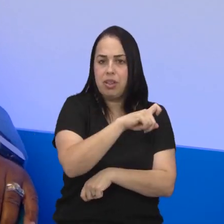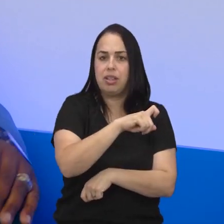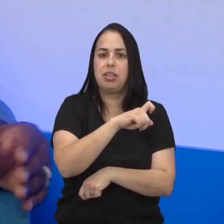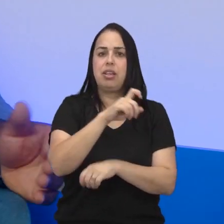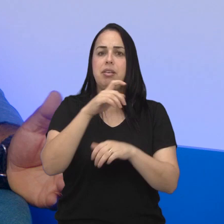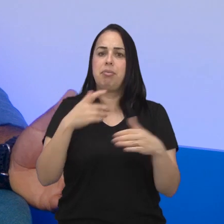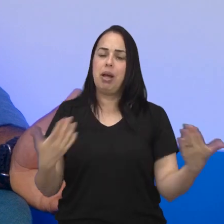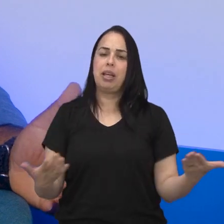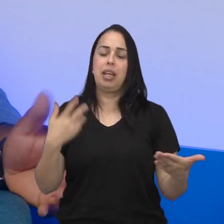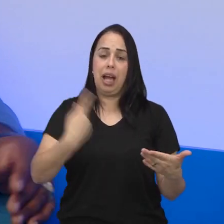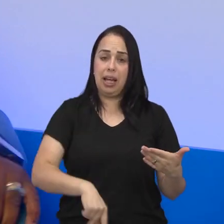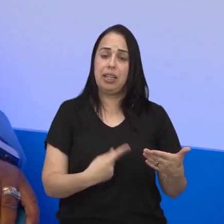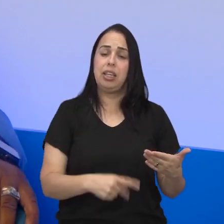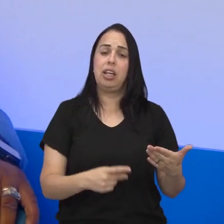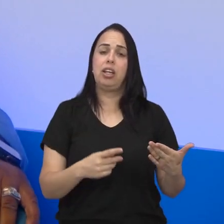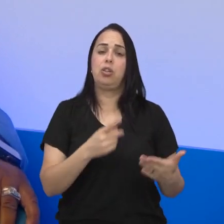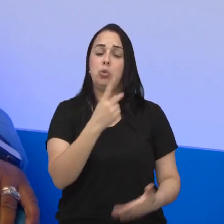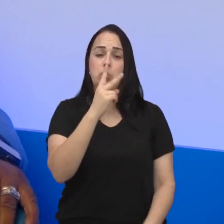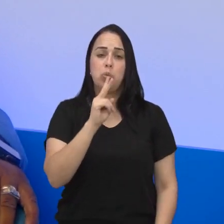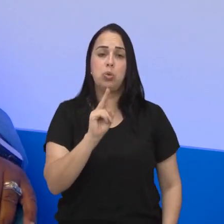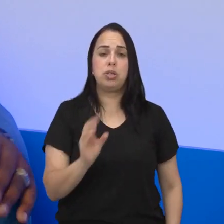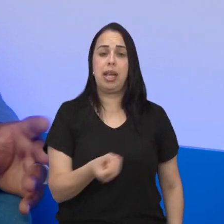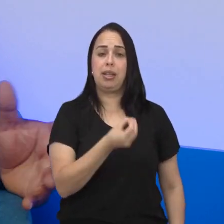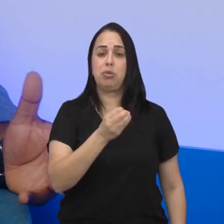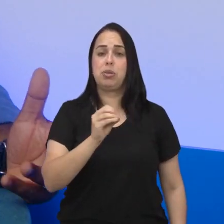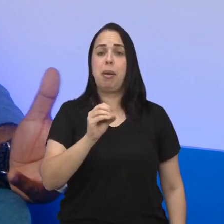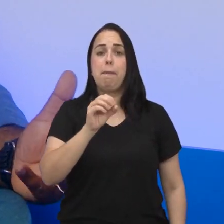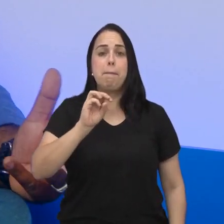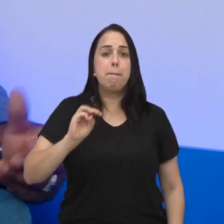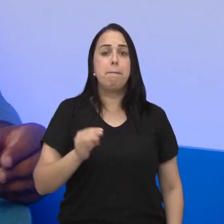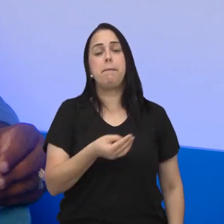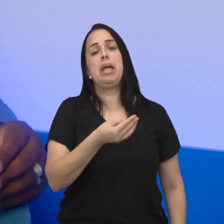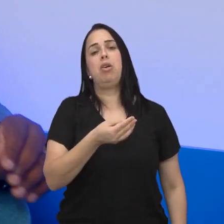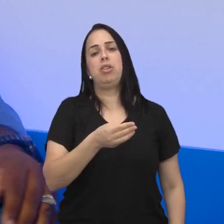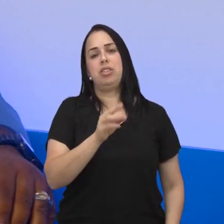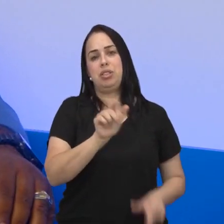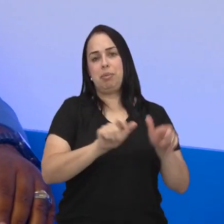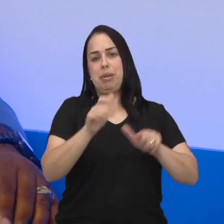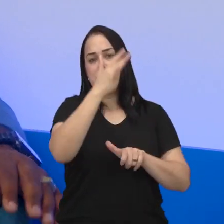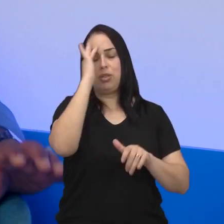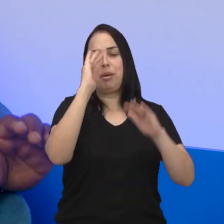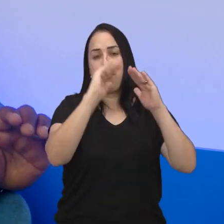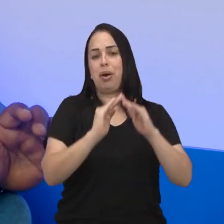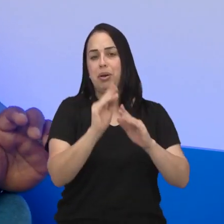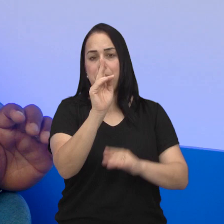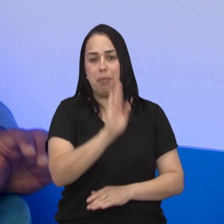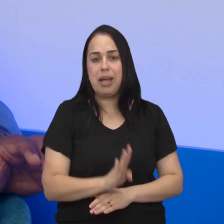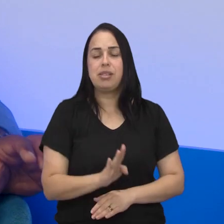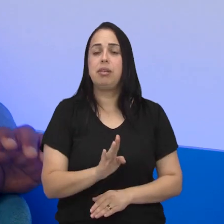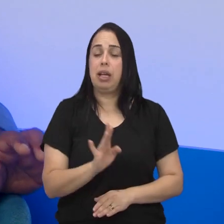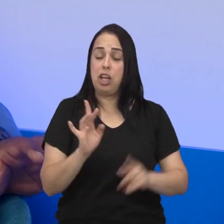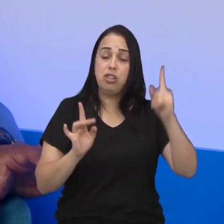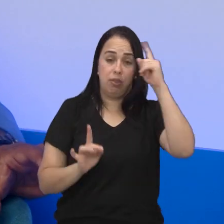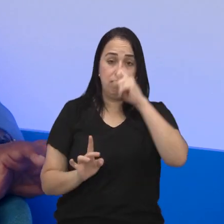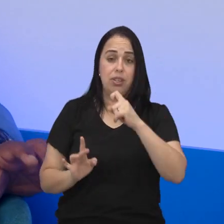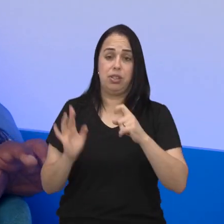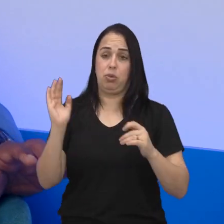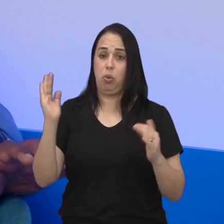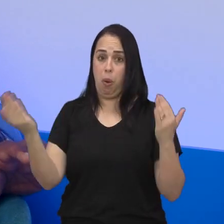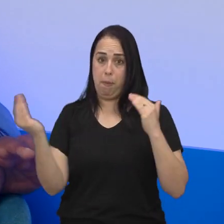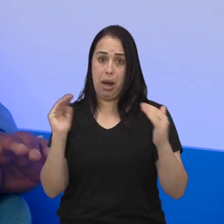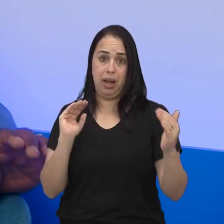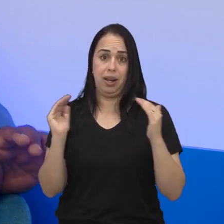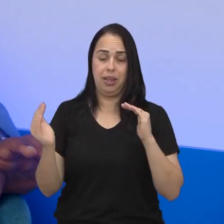de 200 milhões de habitantes, né? E fica difícil administrar tudo isso, né? Então, tem que ser muito pontual, caso a caso,